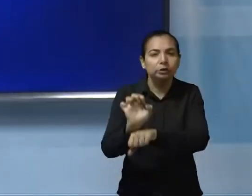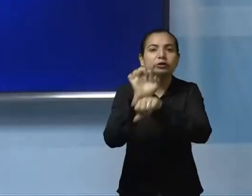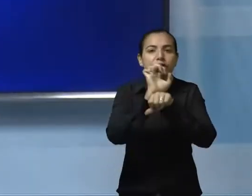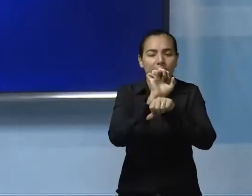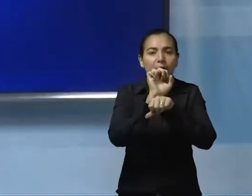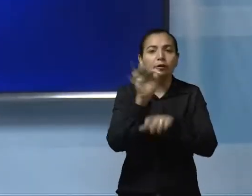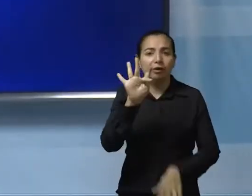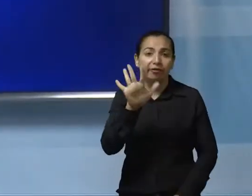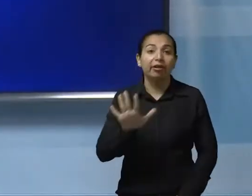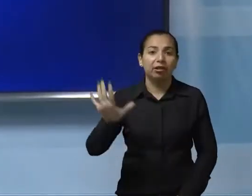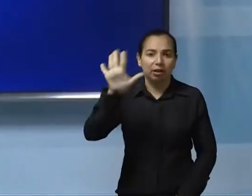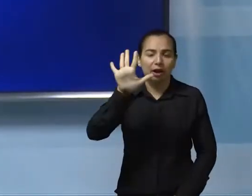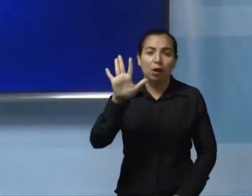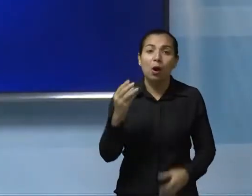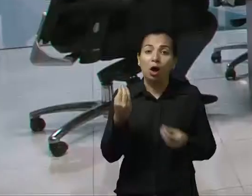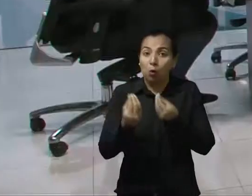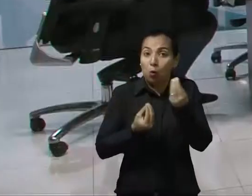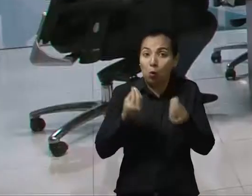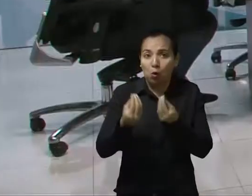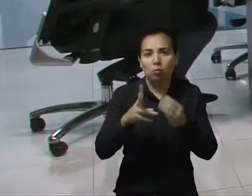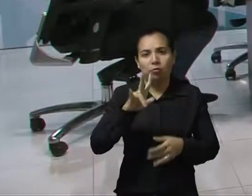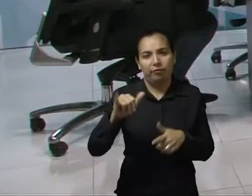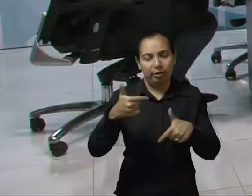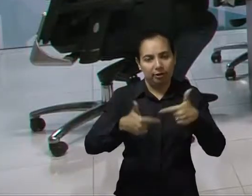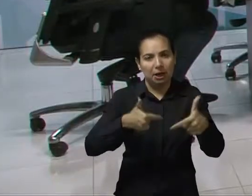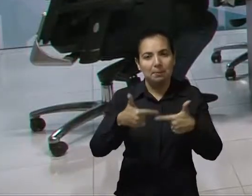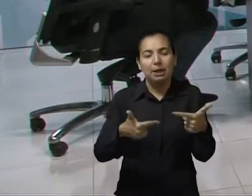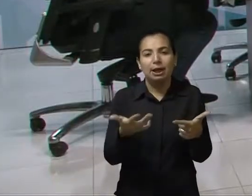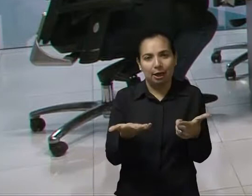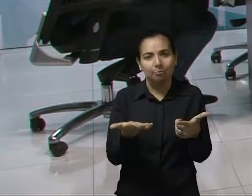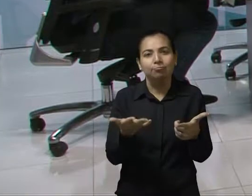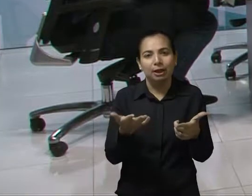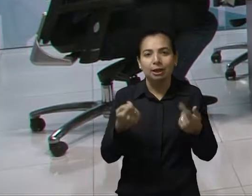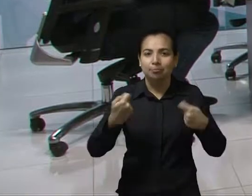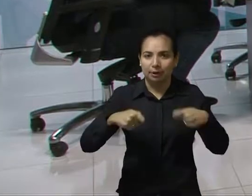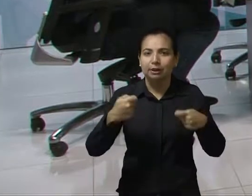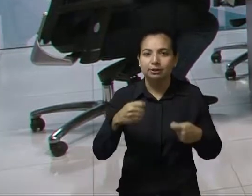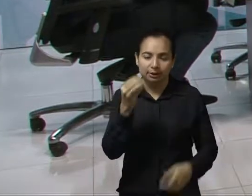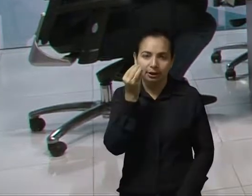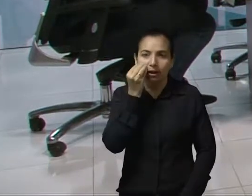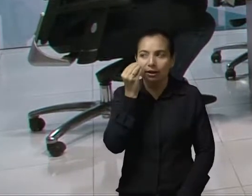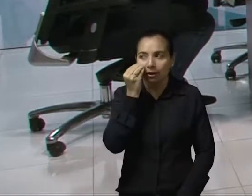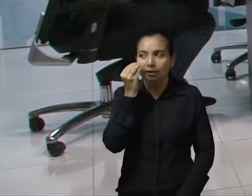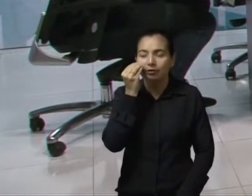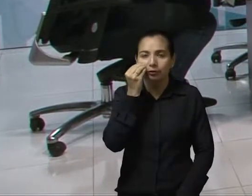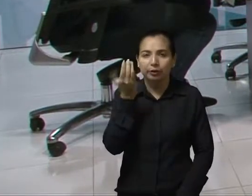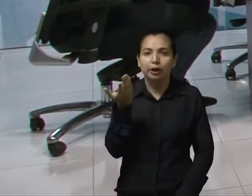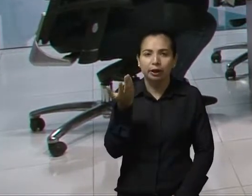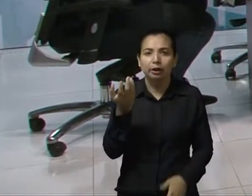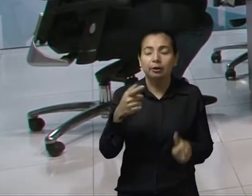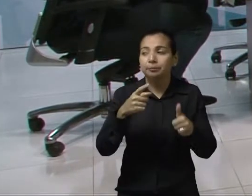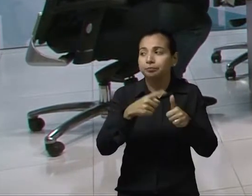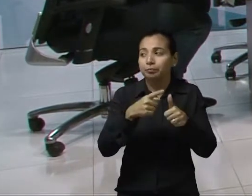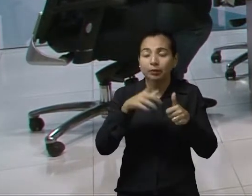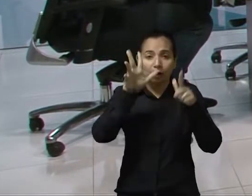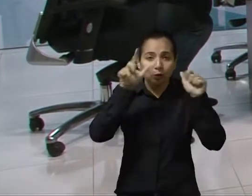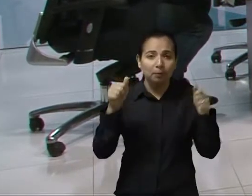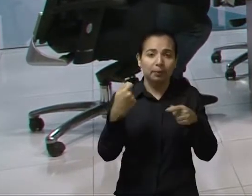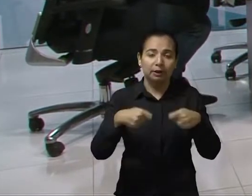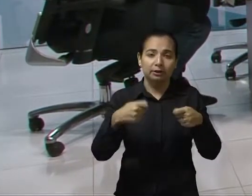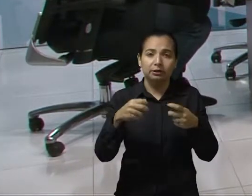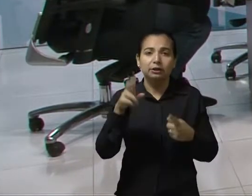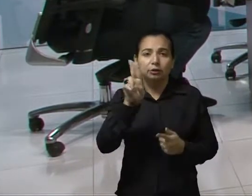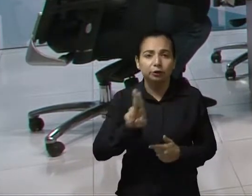Agora, como isso vai se dar, e aí eu preciso também que a sociedade civil seja escutada, que os conselhos sejam escutados, que a universidade